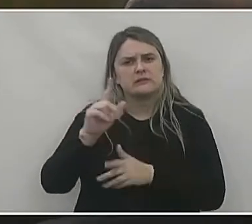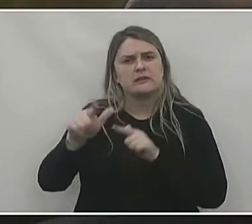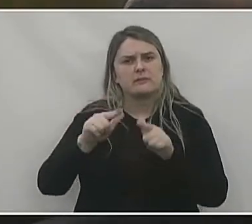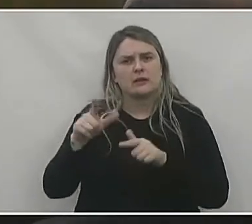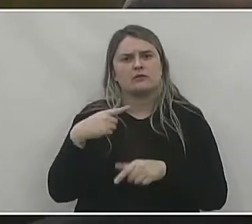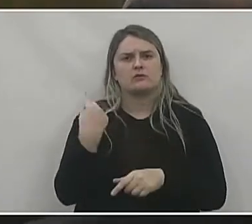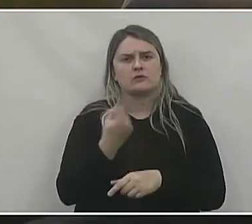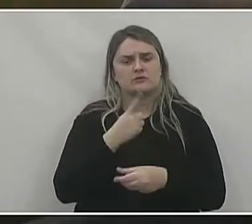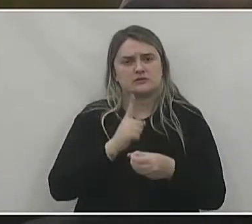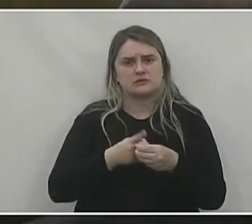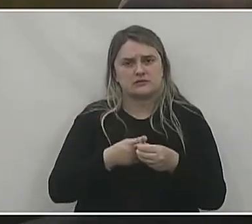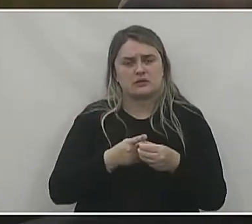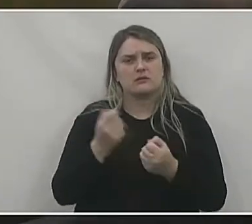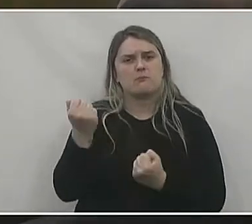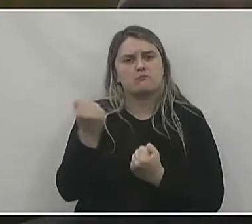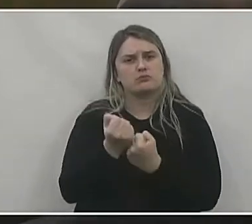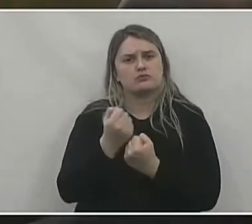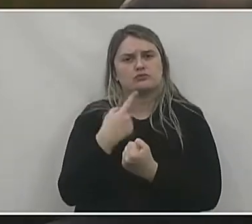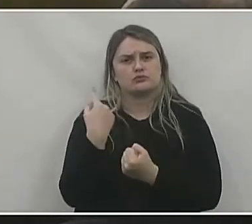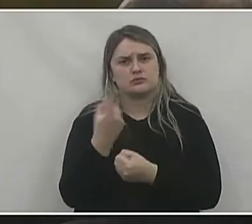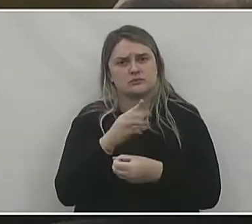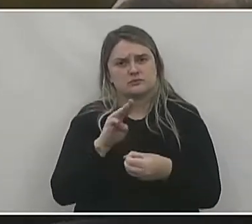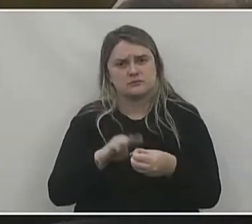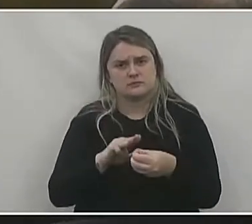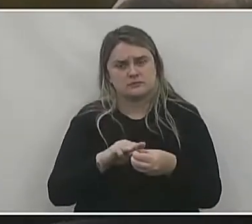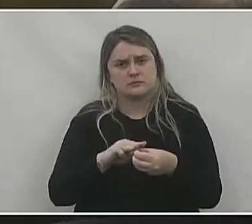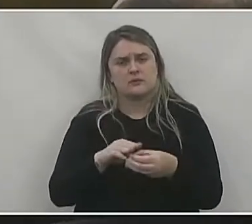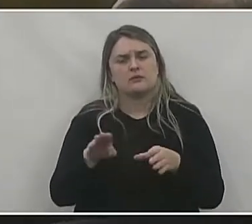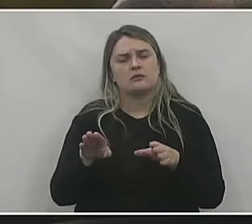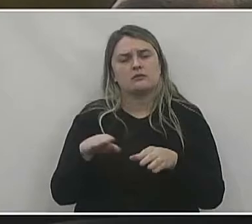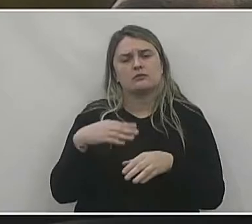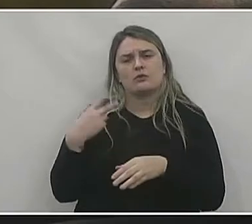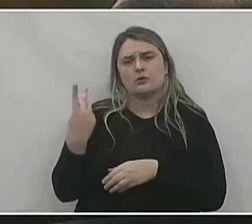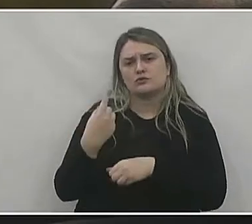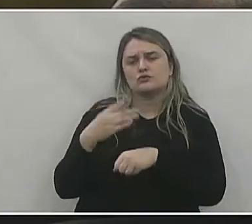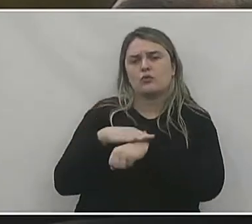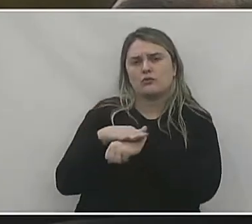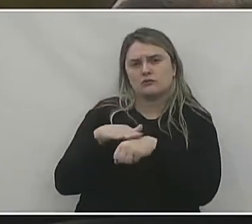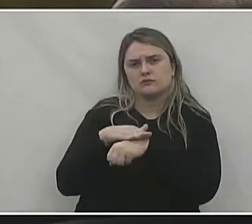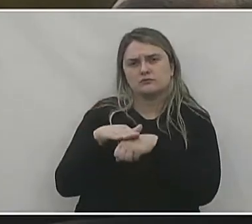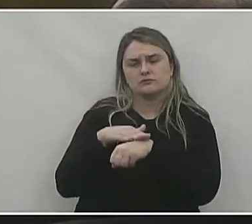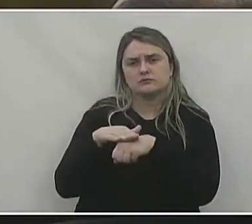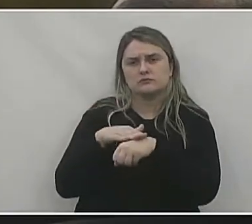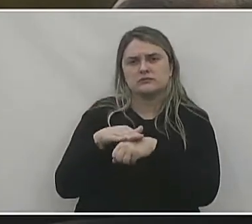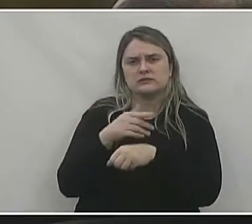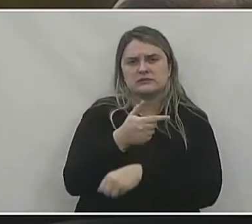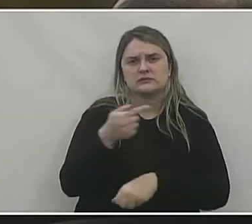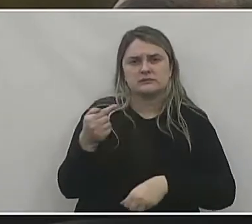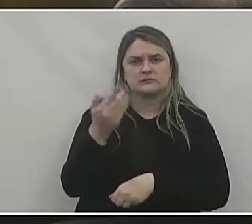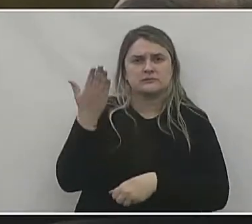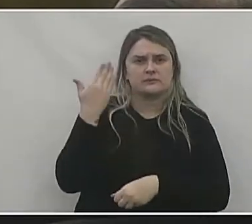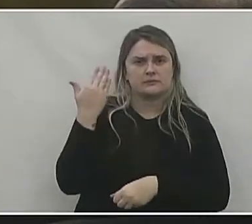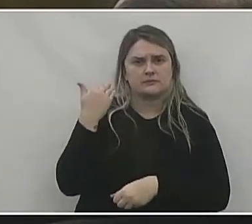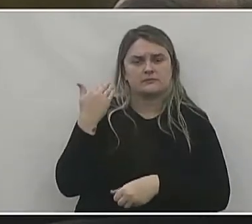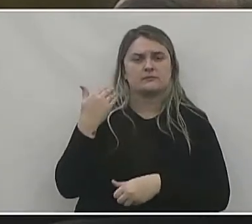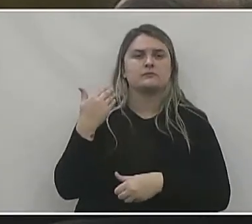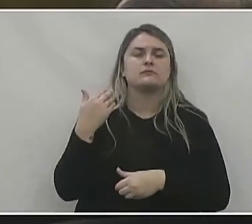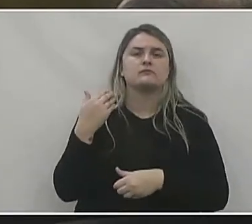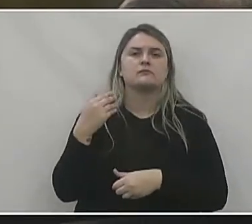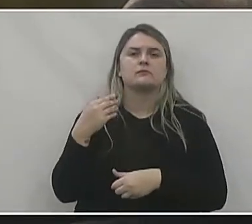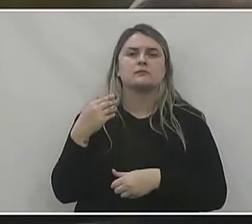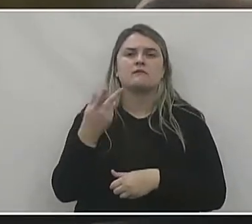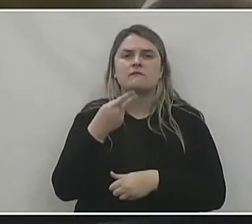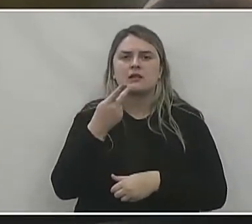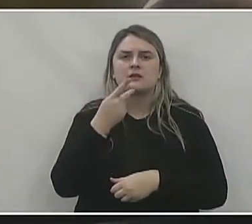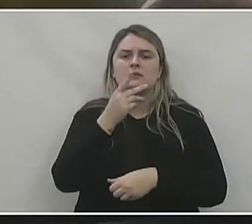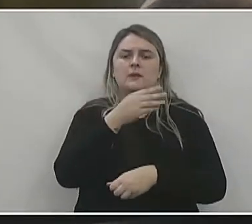nossa cidade, pelo nosso município. E até na conversa que tivemos na semana passada, onde foi